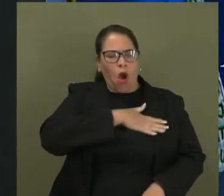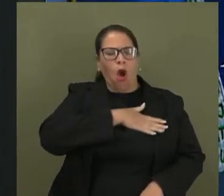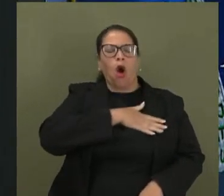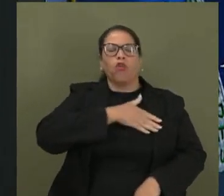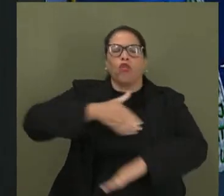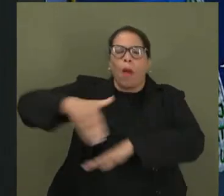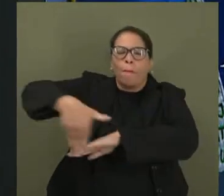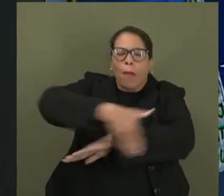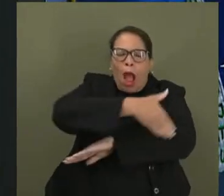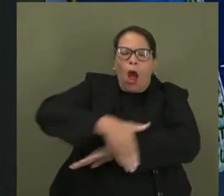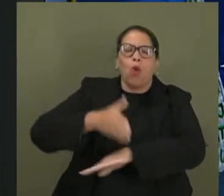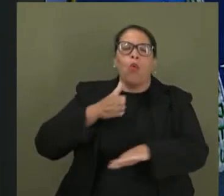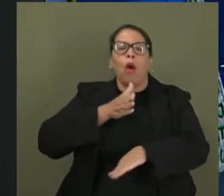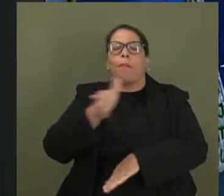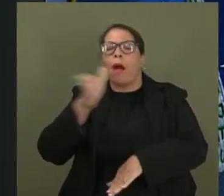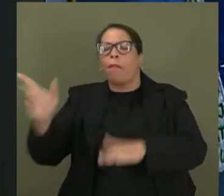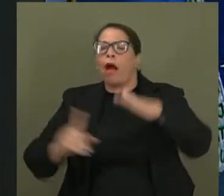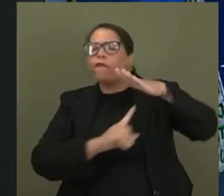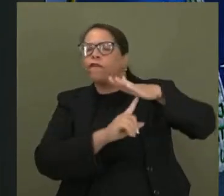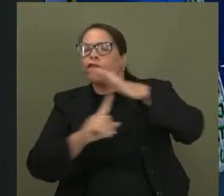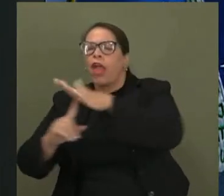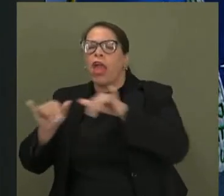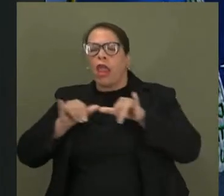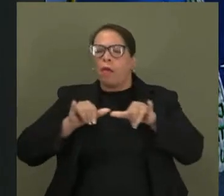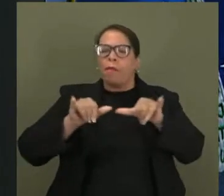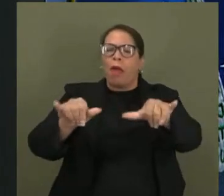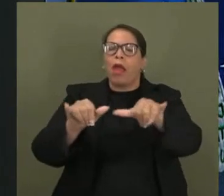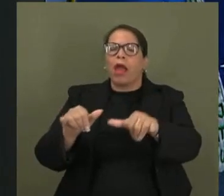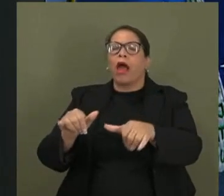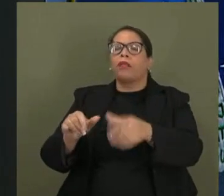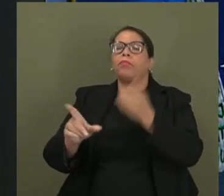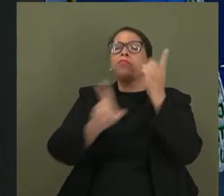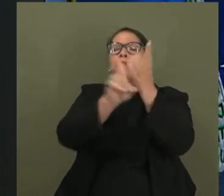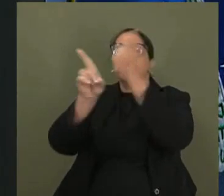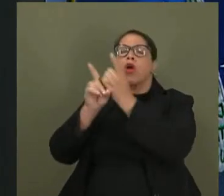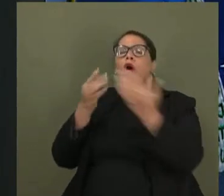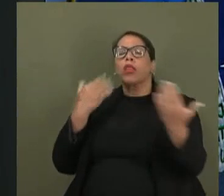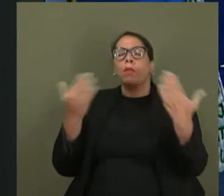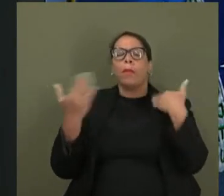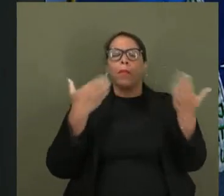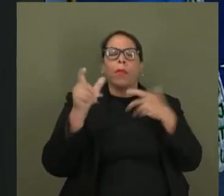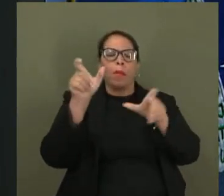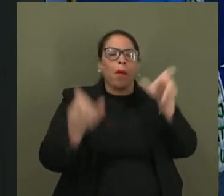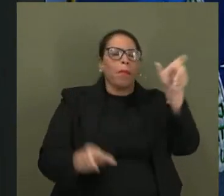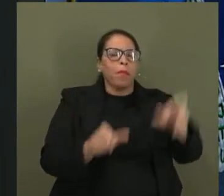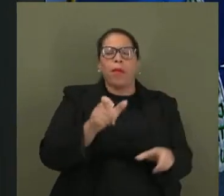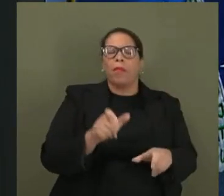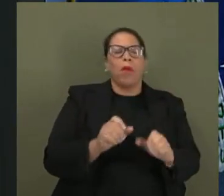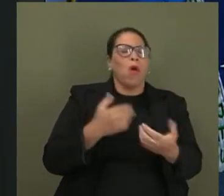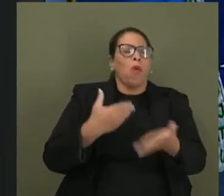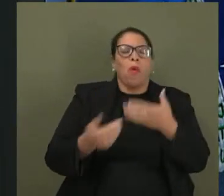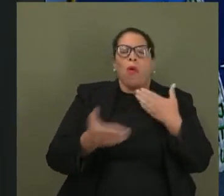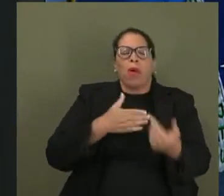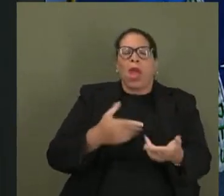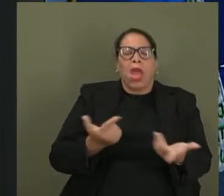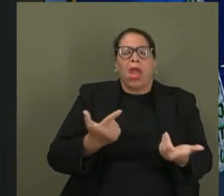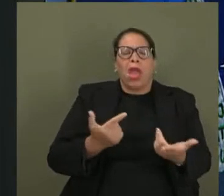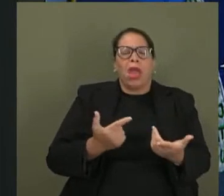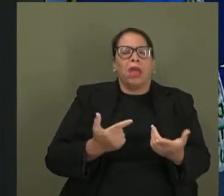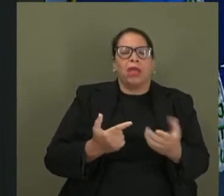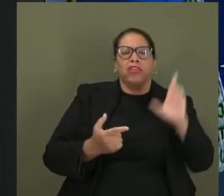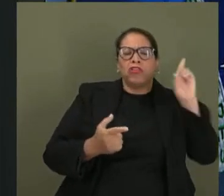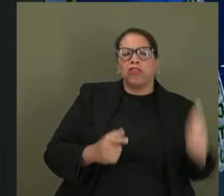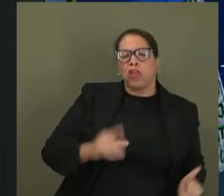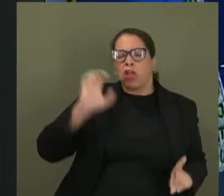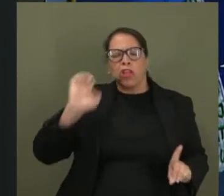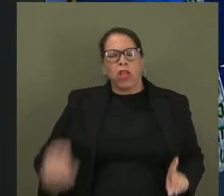pelas ruas, mercados, feiras, para ouvir pessoas, independente de posições políticas e ideológicas